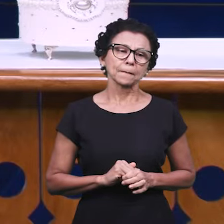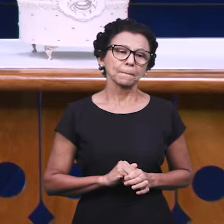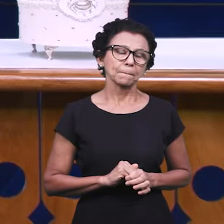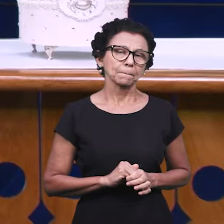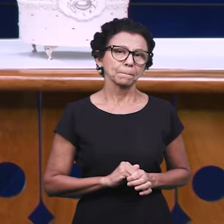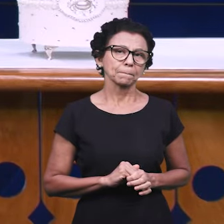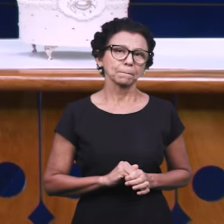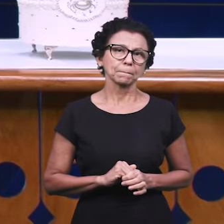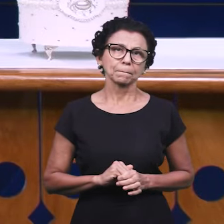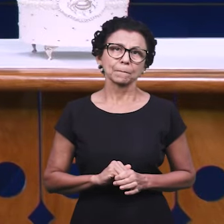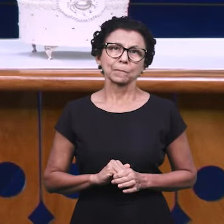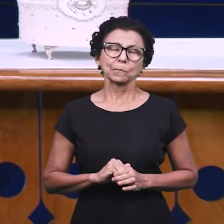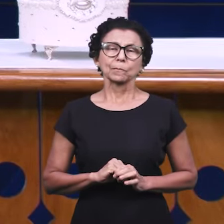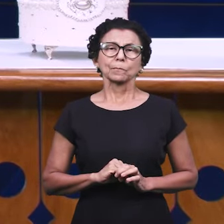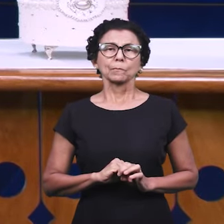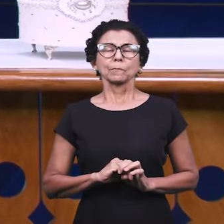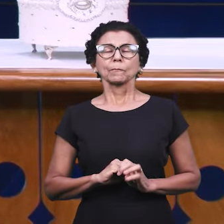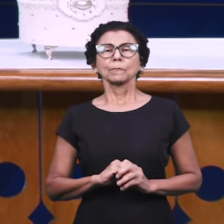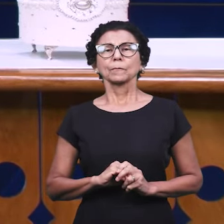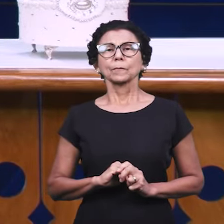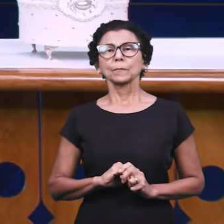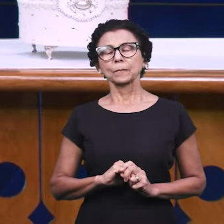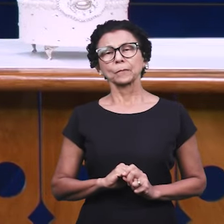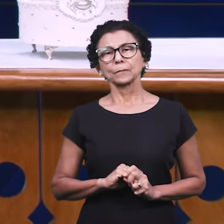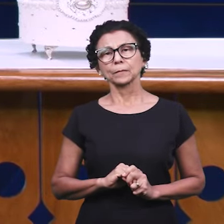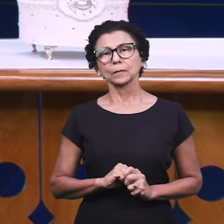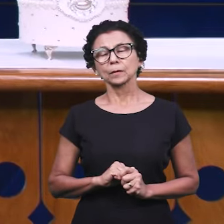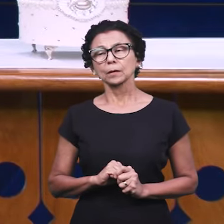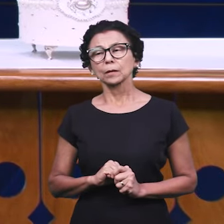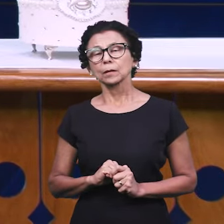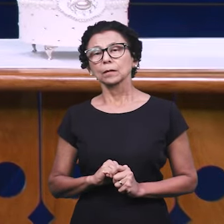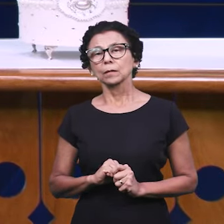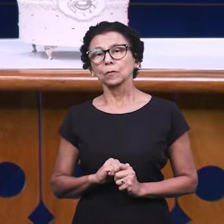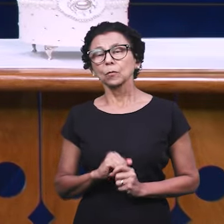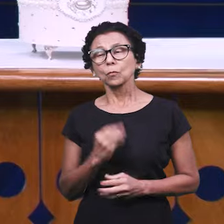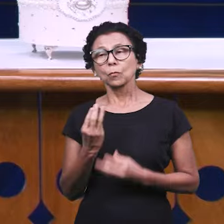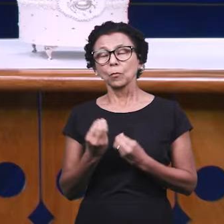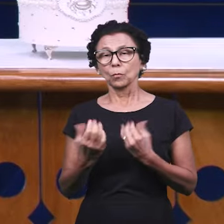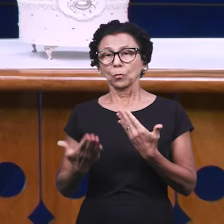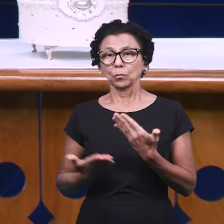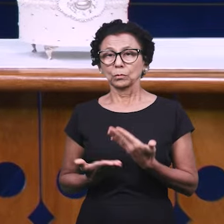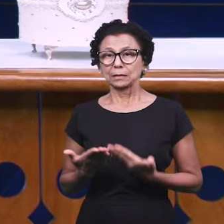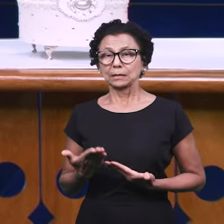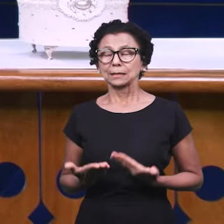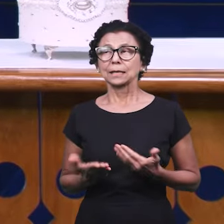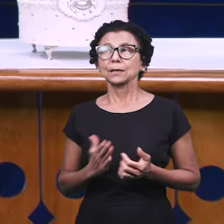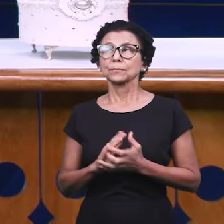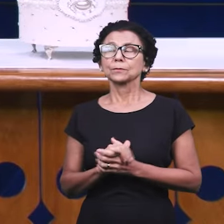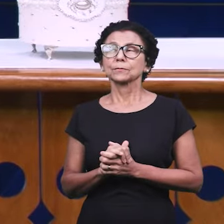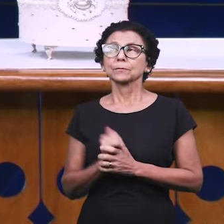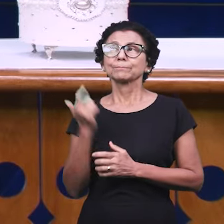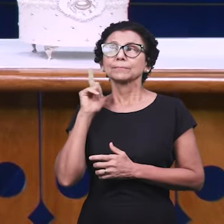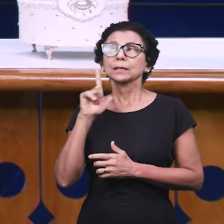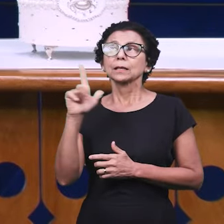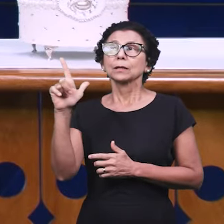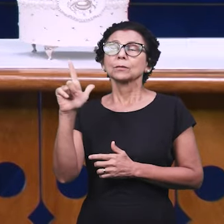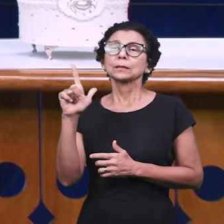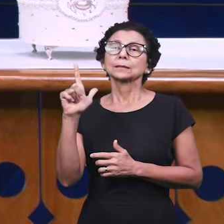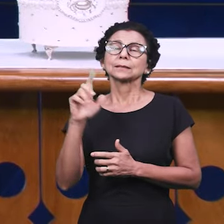a condição do servo de buscar, de alcançar este favor da parte deste Deus